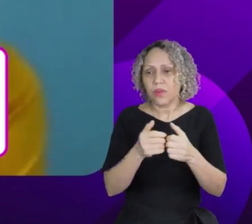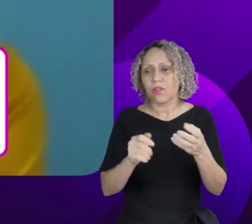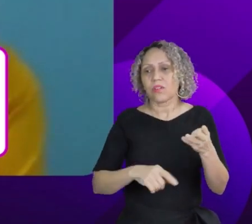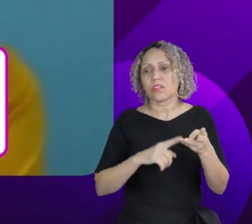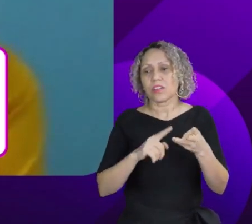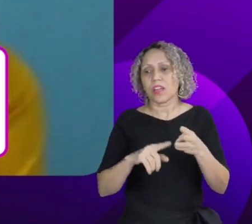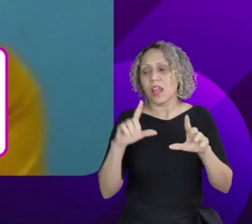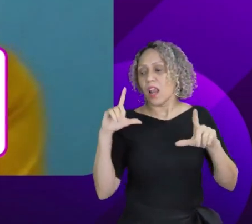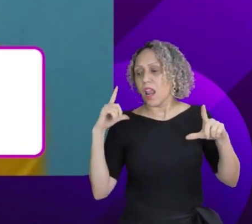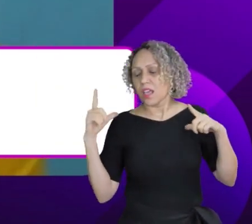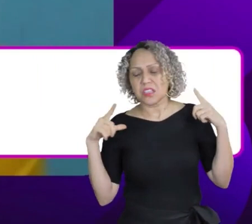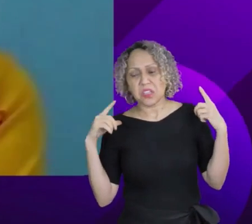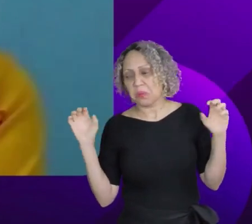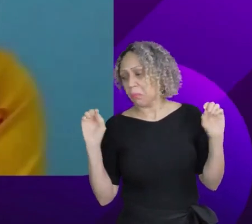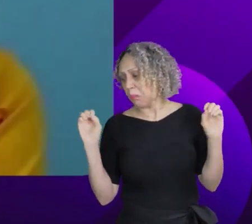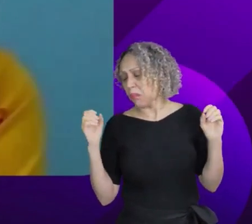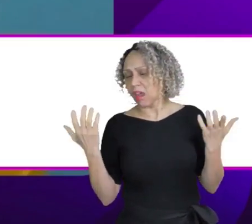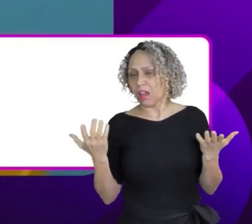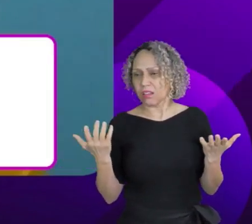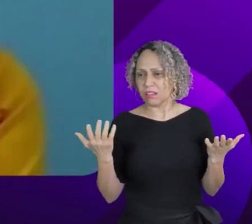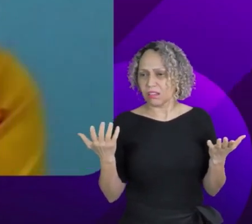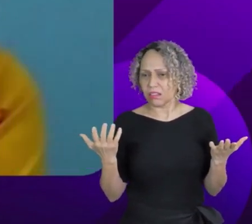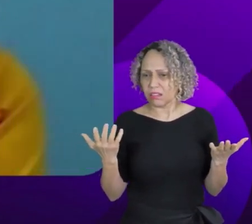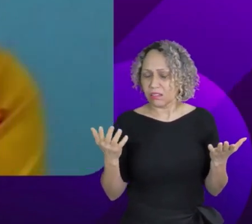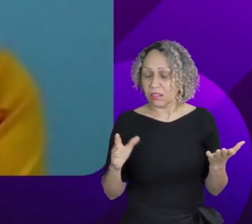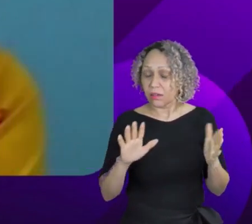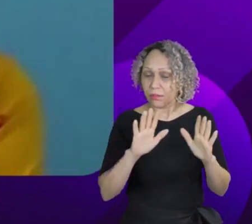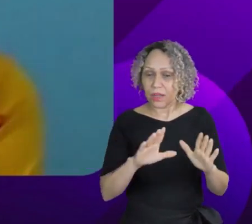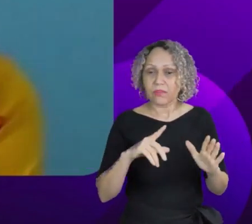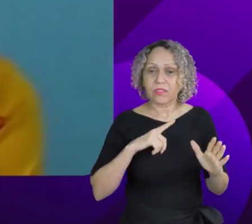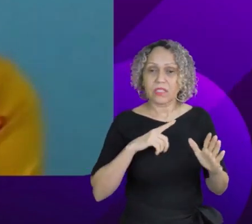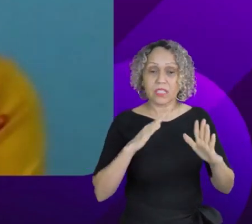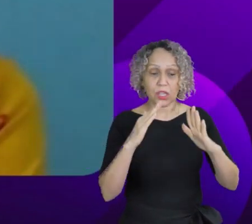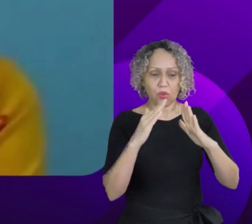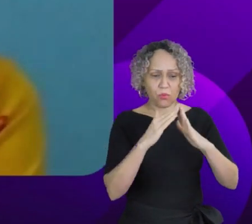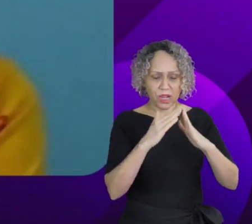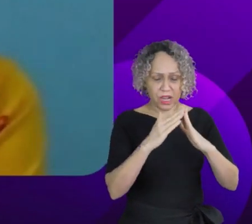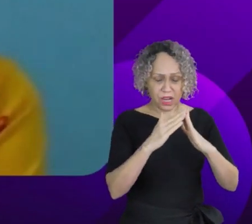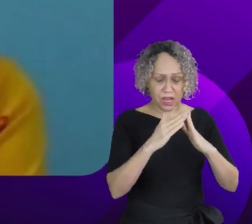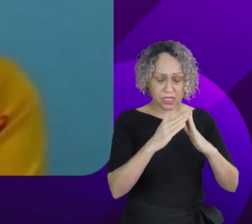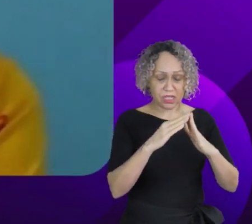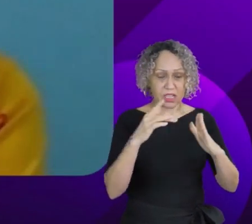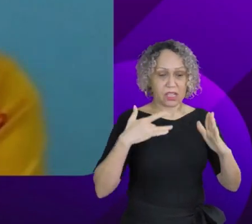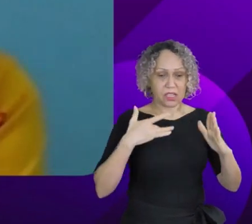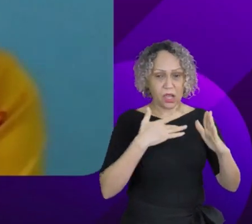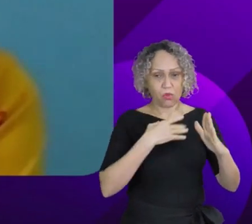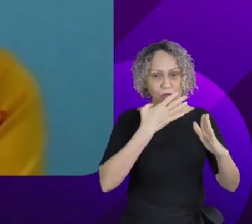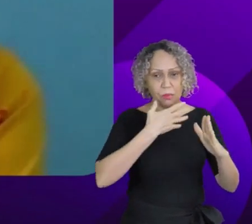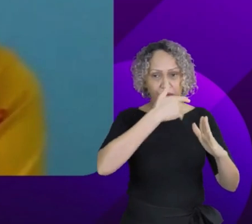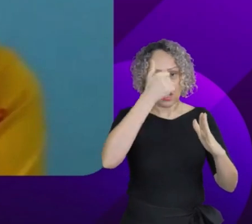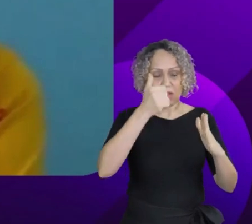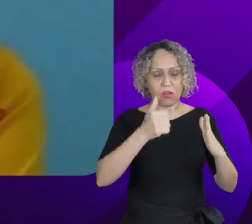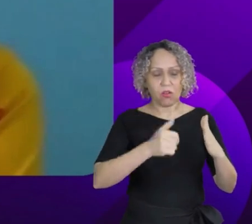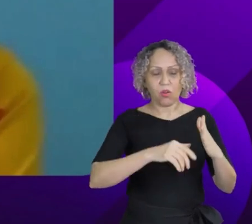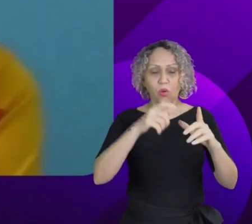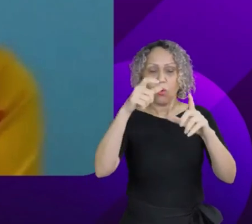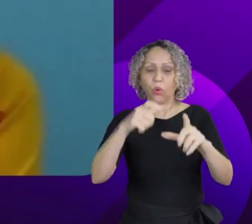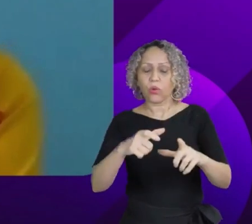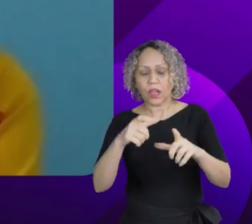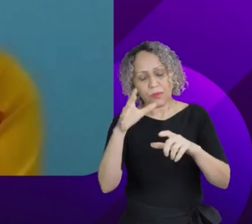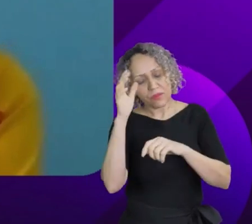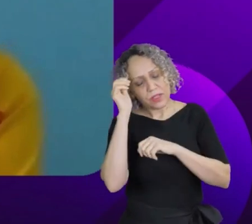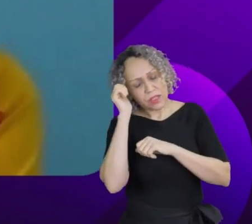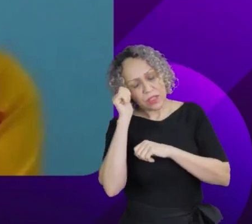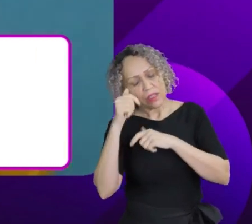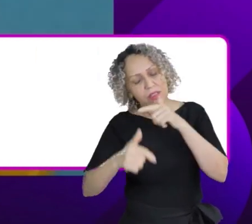lazer, que a gente não tem mais, né? Você tendo moradia, você tem uma saúde de qualidade, você tem um lugar para deitar sua cabeça quando